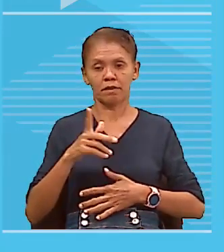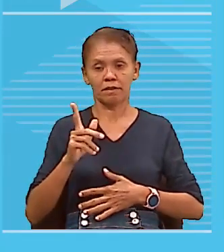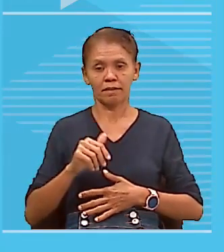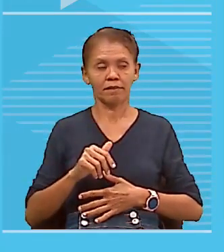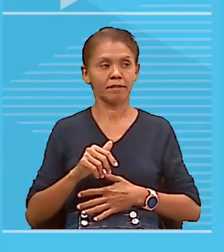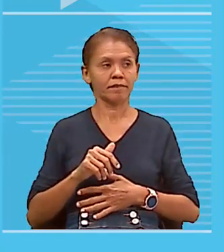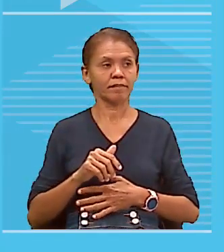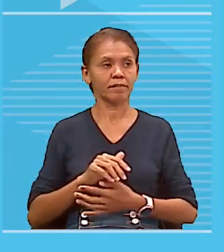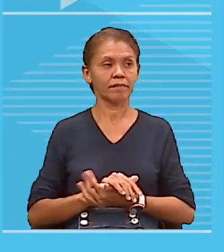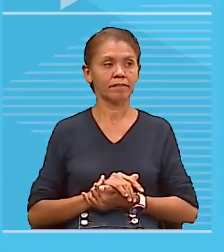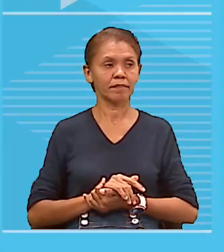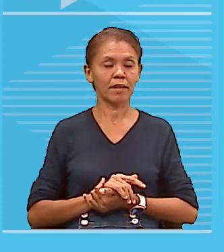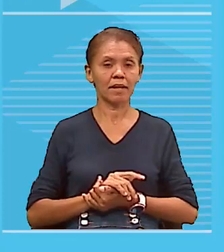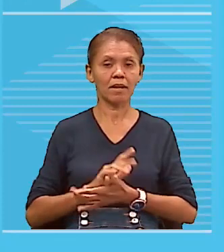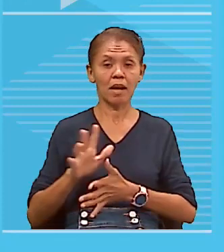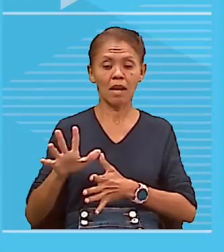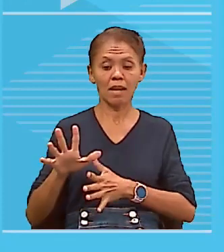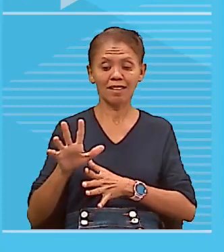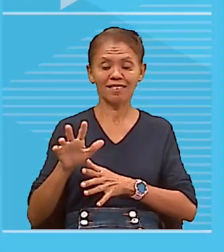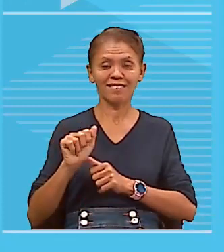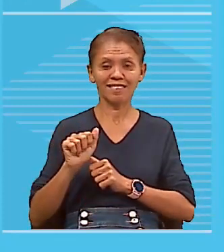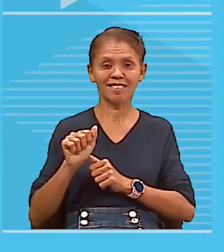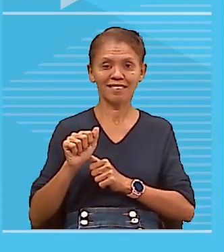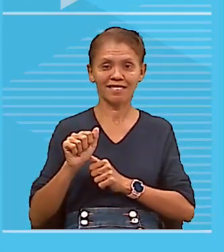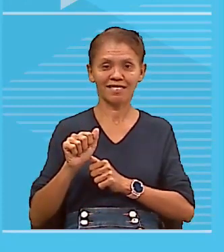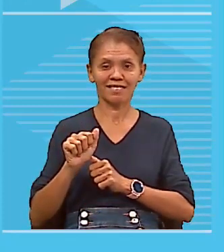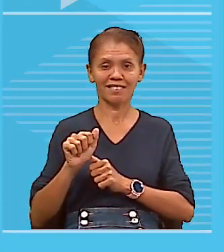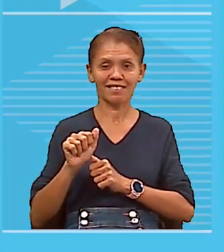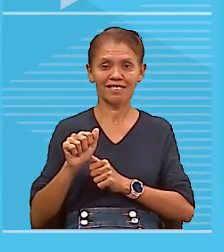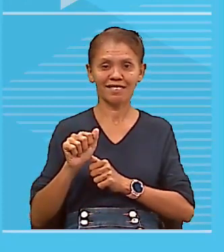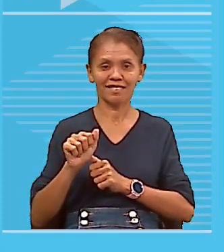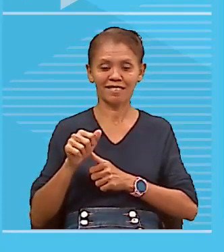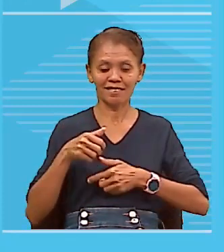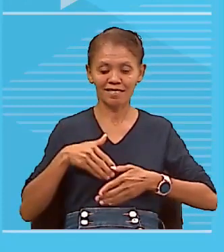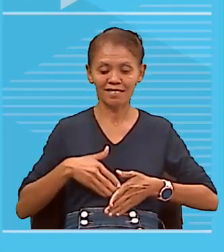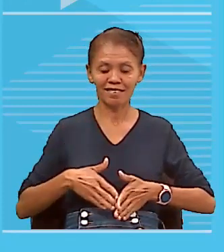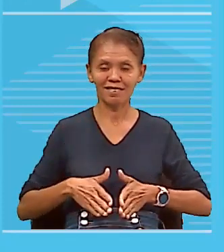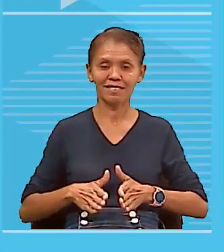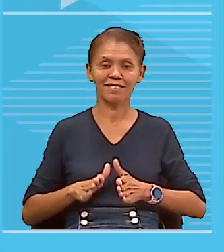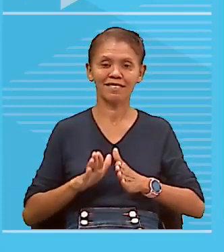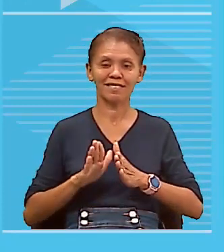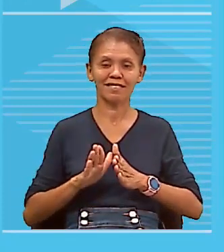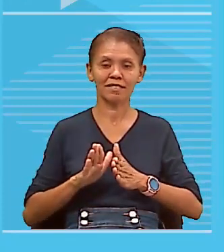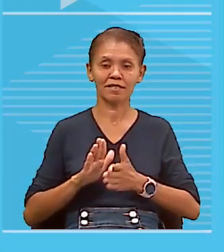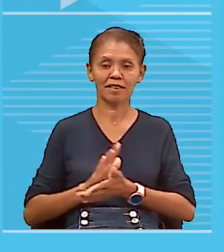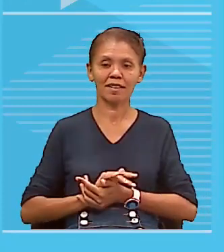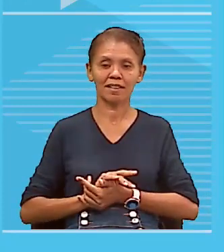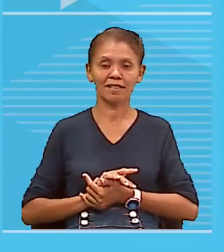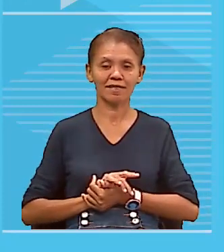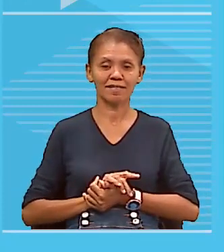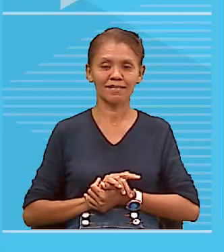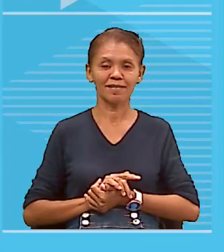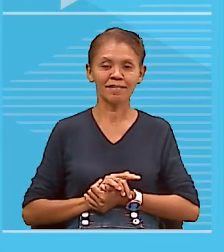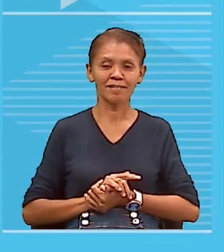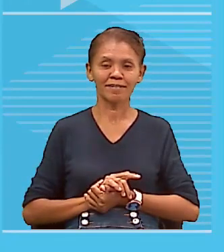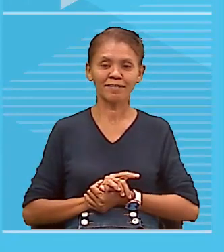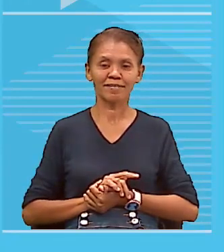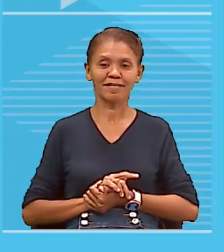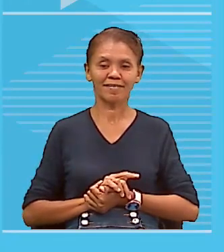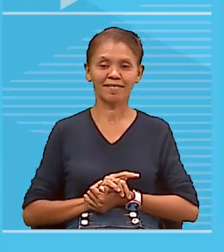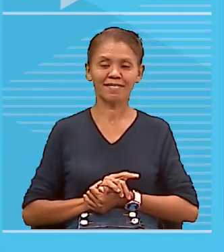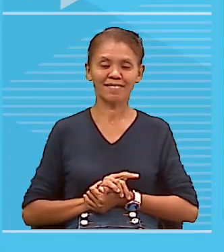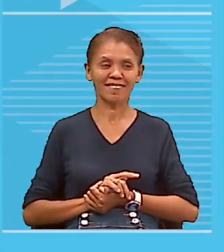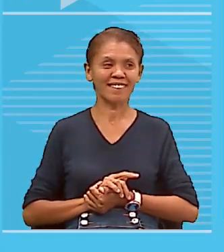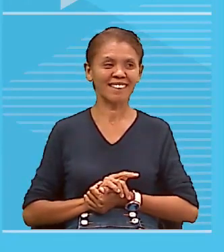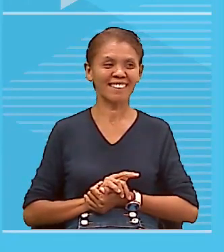né? A gente herda a asma, tá? Mas, pessoal de Lagoinha, não, professora, nós estamos aqui com o